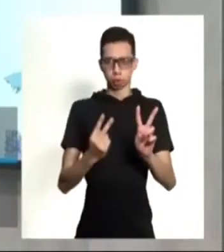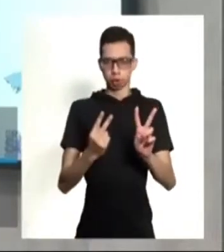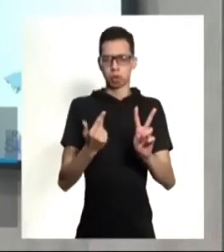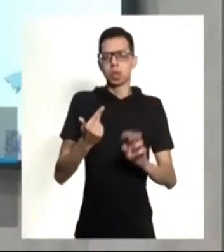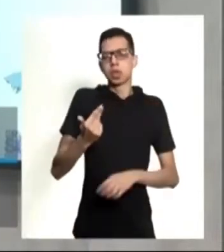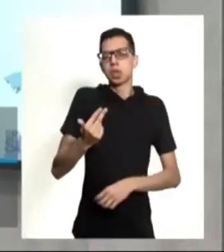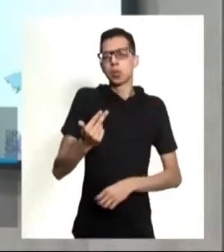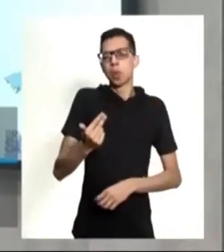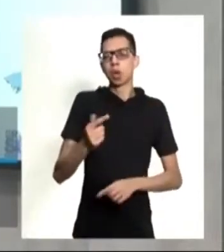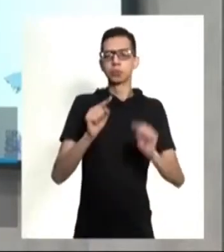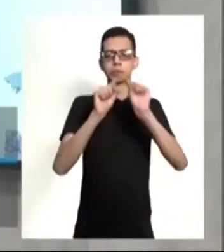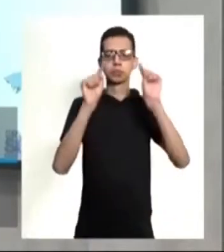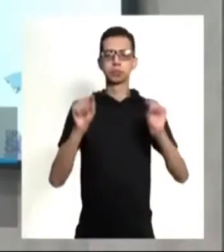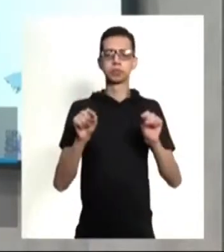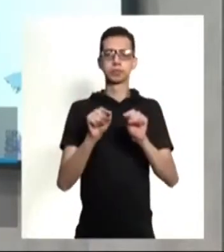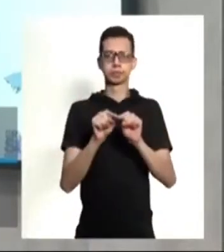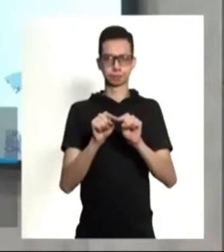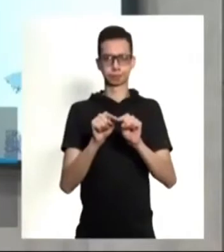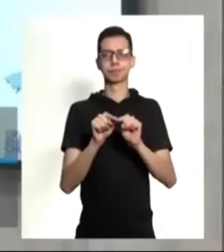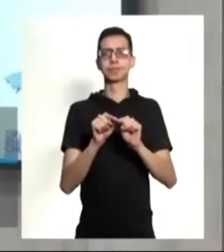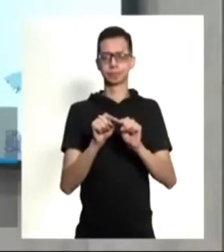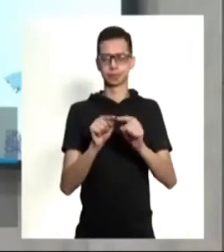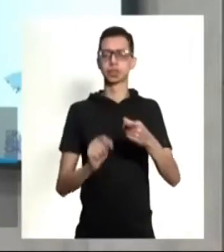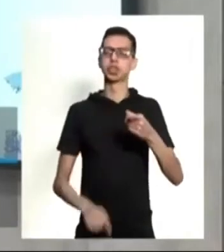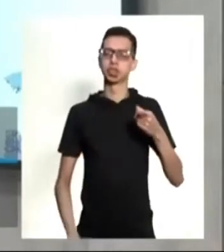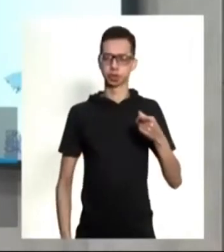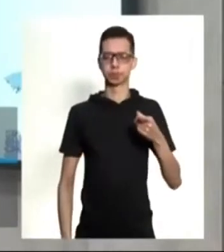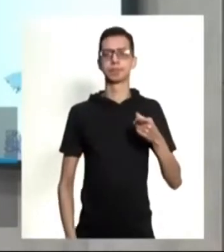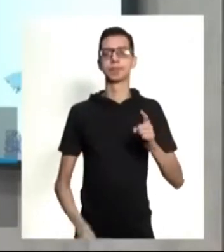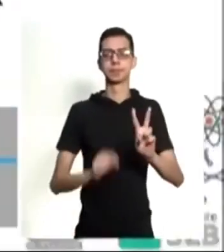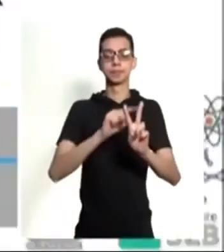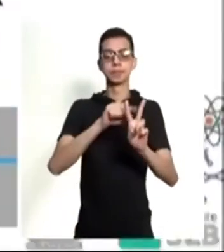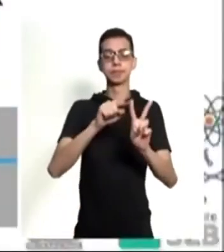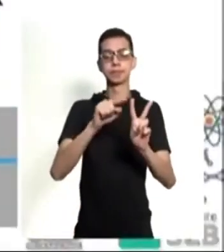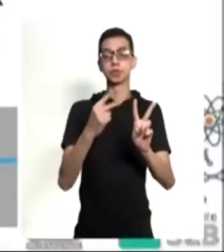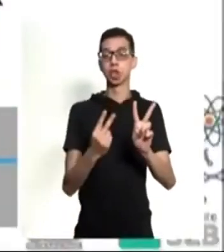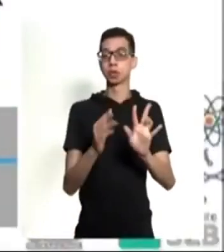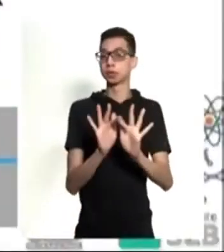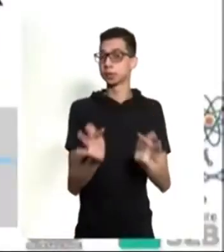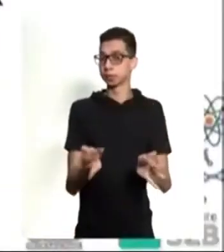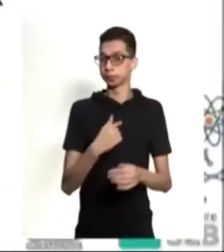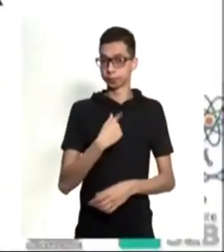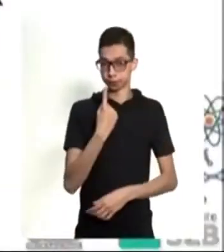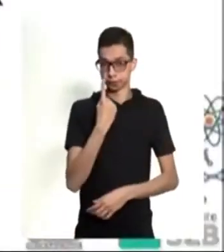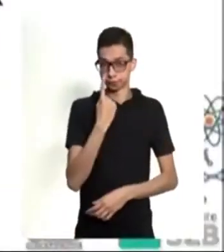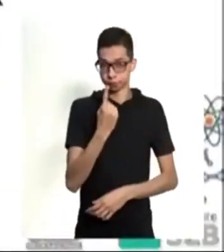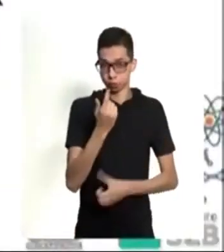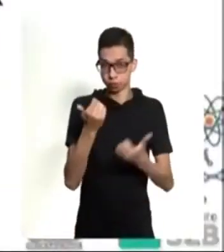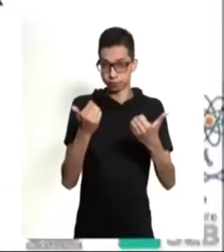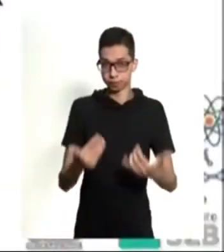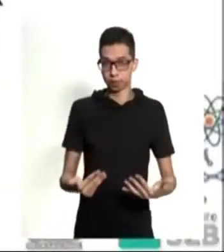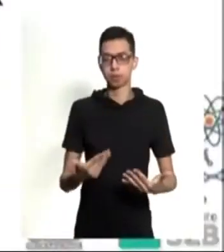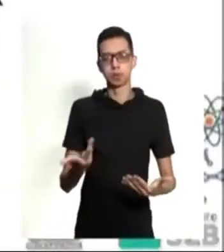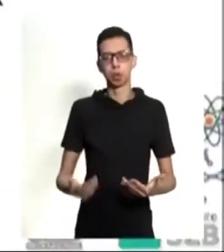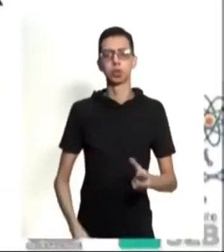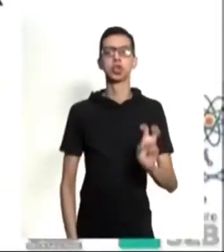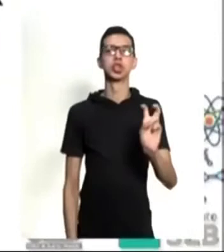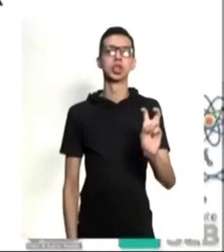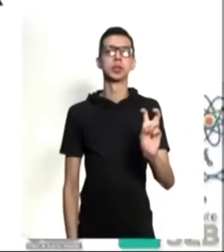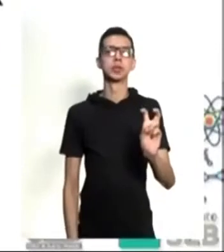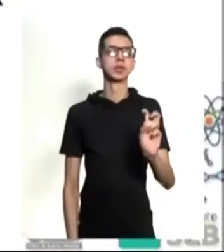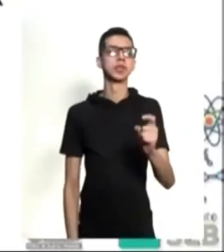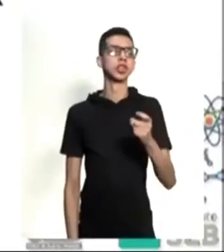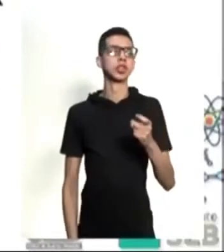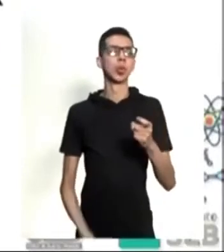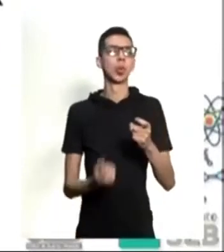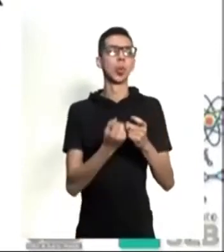quadrado, que é x raiz de 2. Veja, simplifiquei o raiz de 2 de cada lado. Você descobre que o x vai valer 5. É nóis? Espera